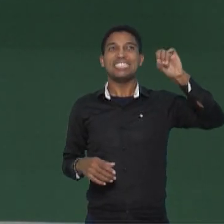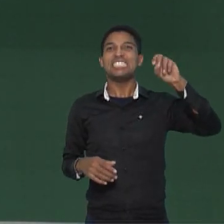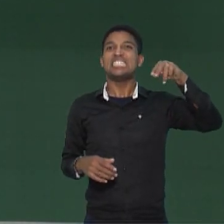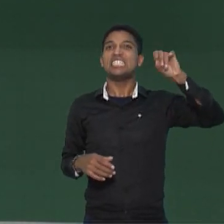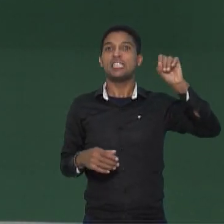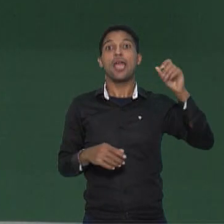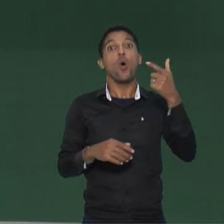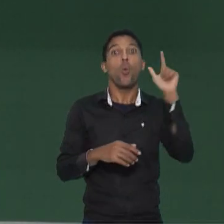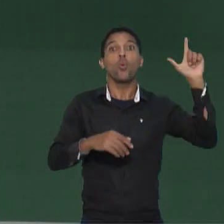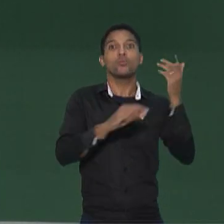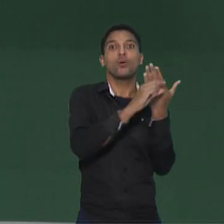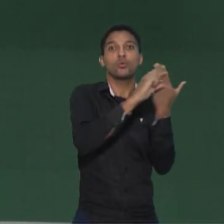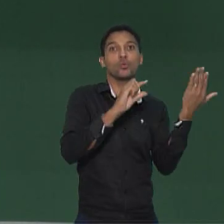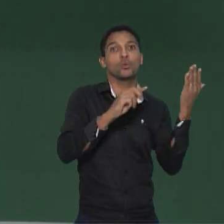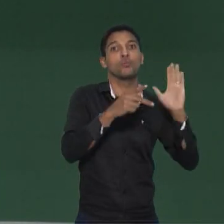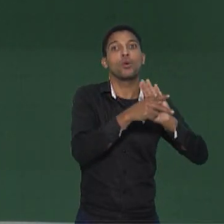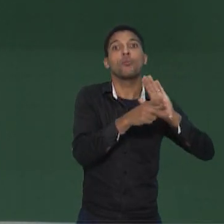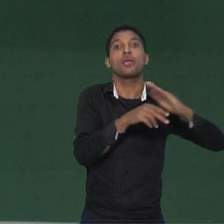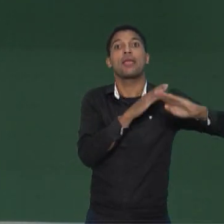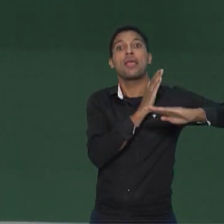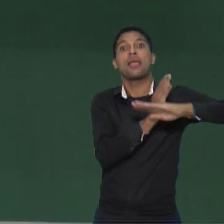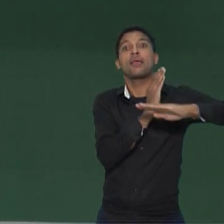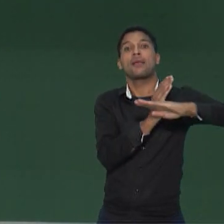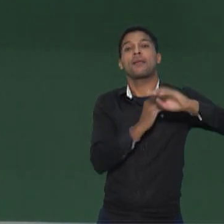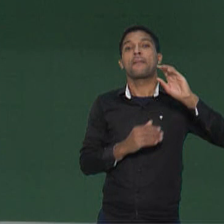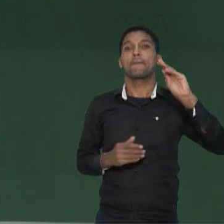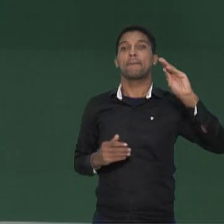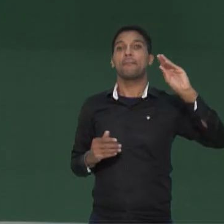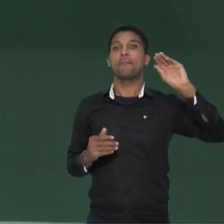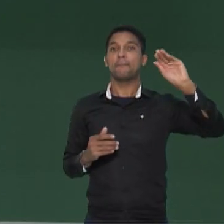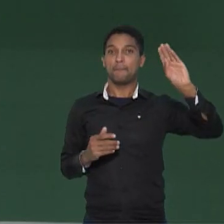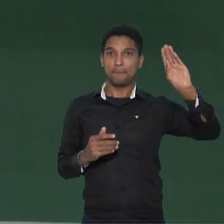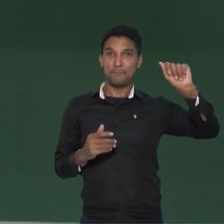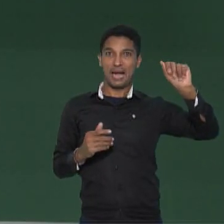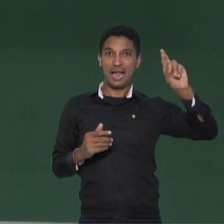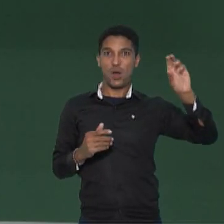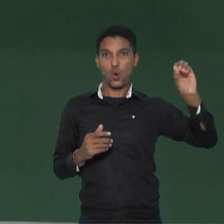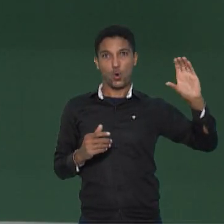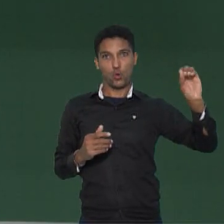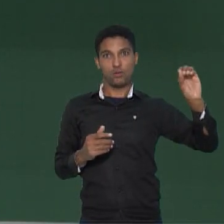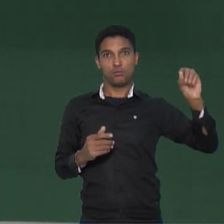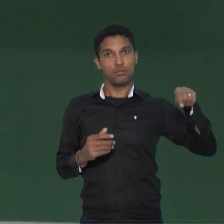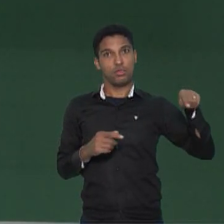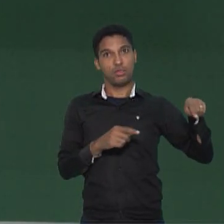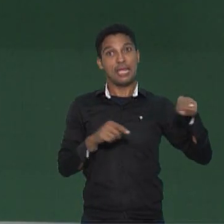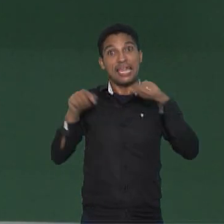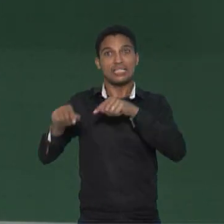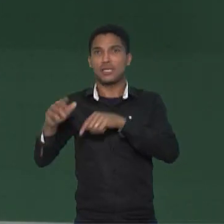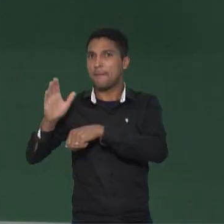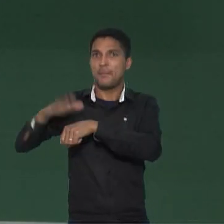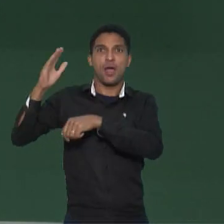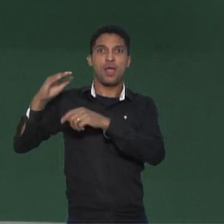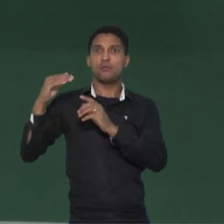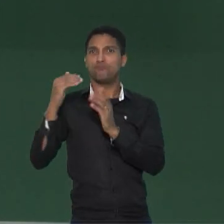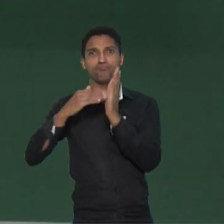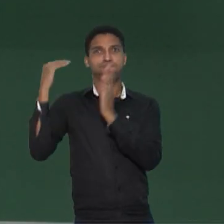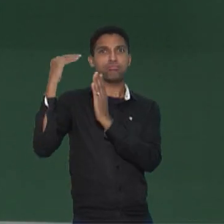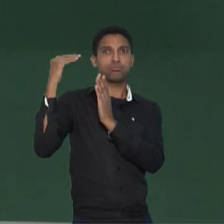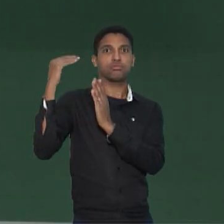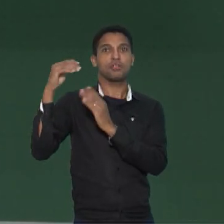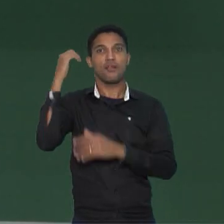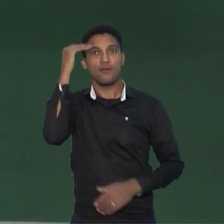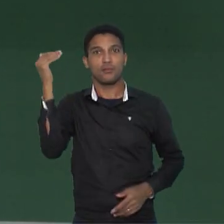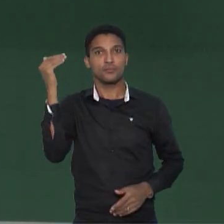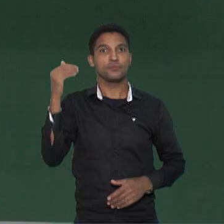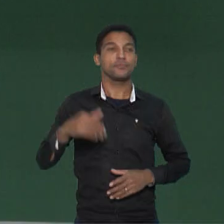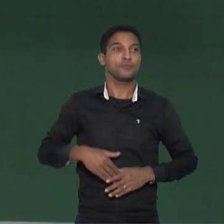Barroco. Tá, então aqui o Perseu com a cabeça da Medusa. Veja a característica e, de novo, a imagem sóbria do